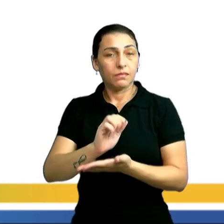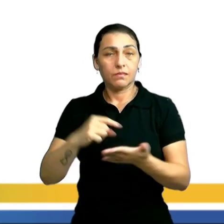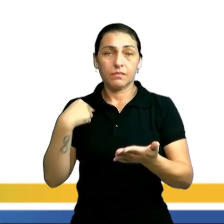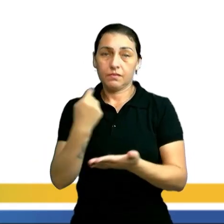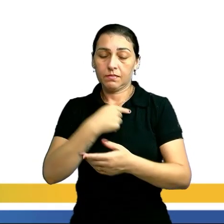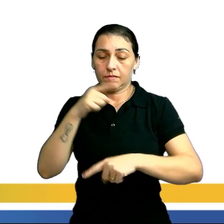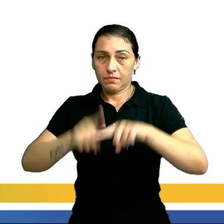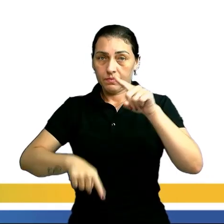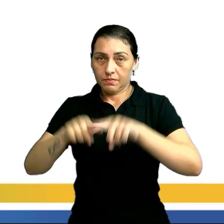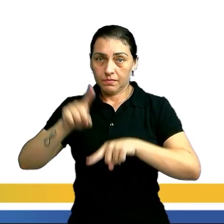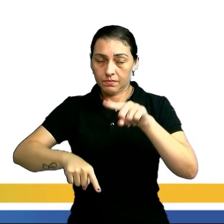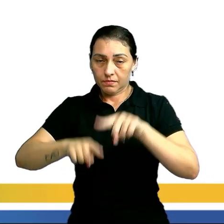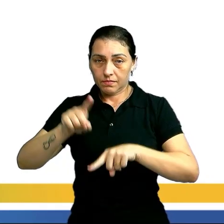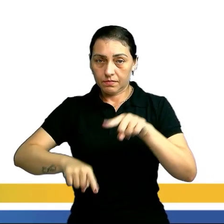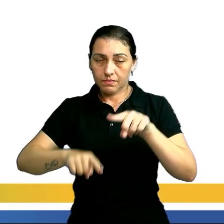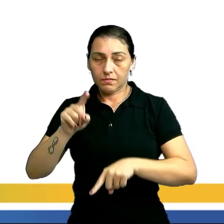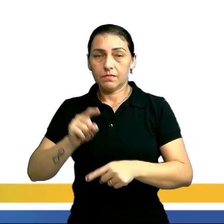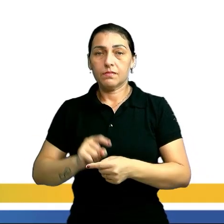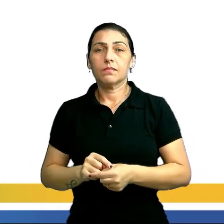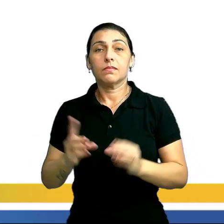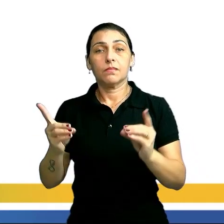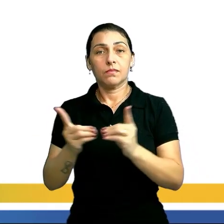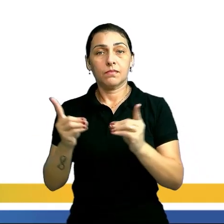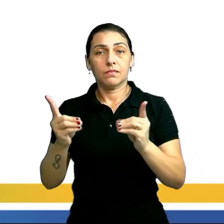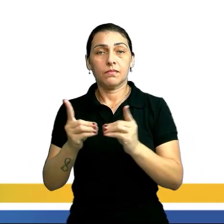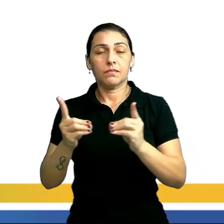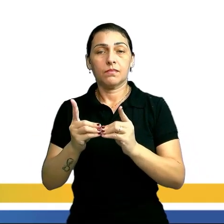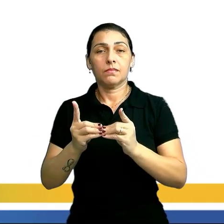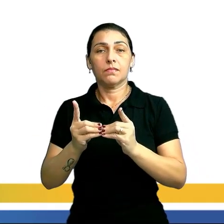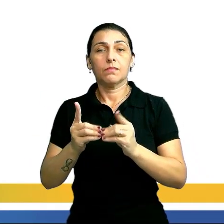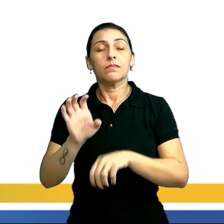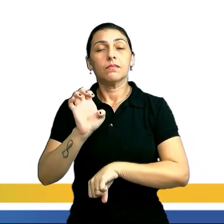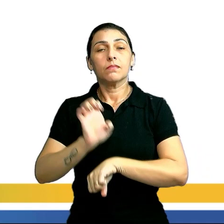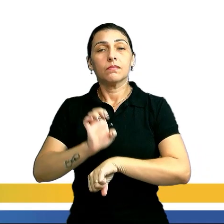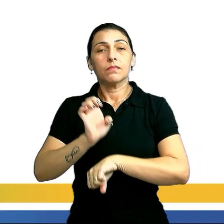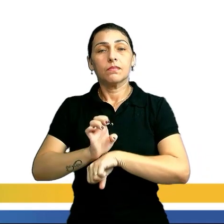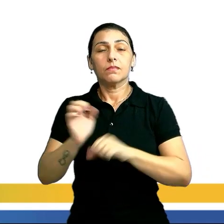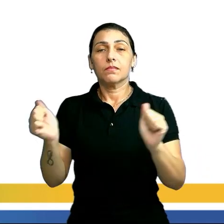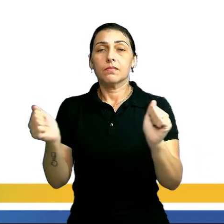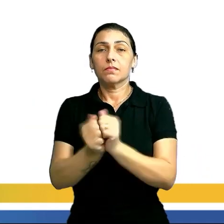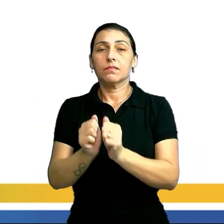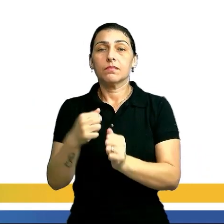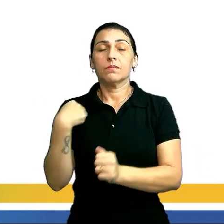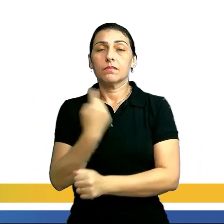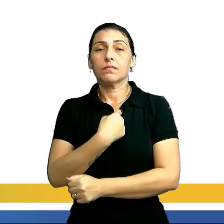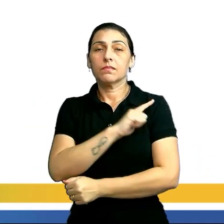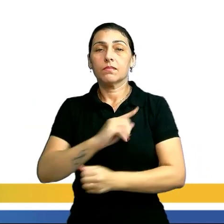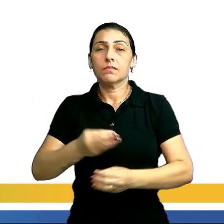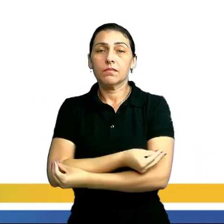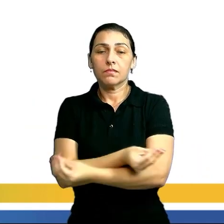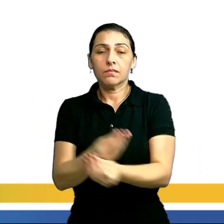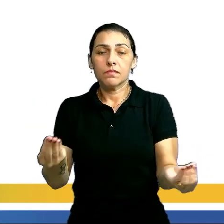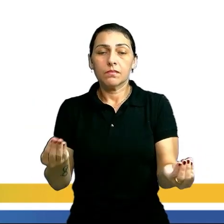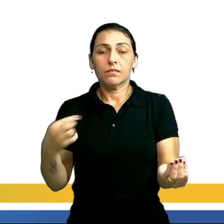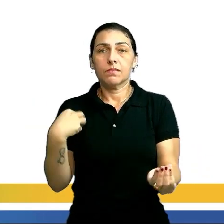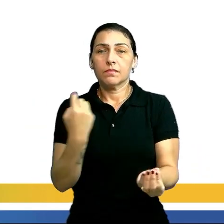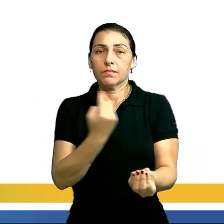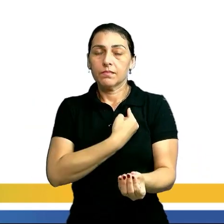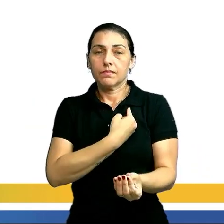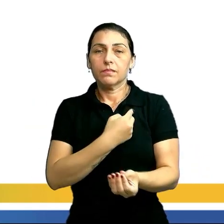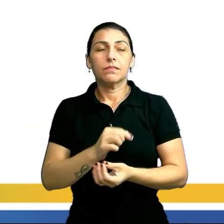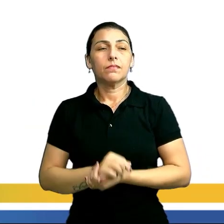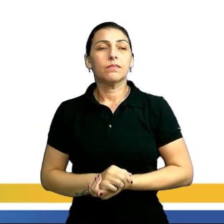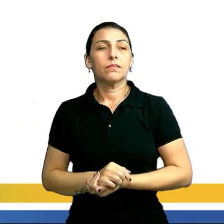nosso material que a nossa rede estadual, junto com o nosso governo, distribuiu para nós,